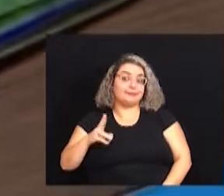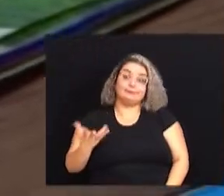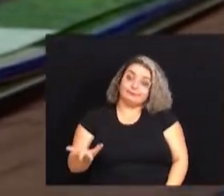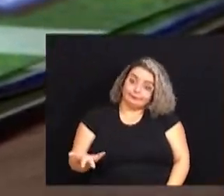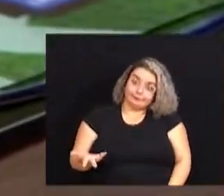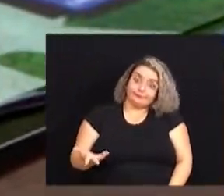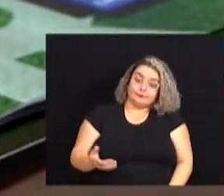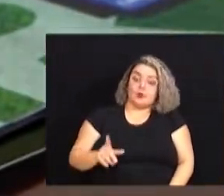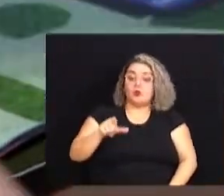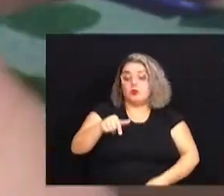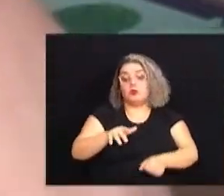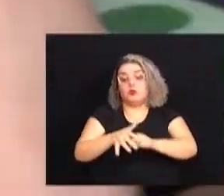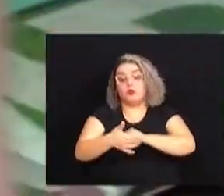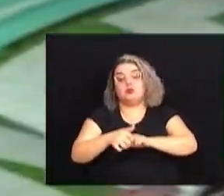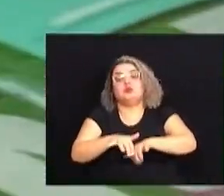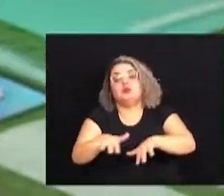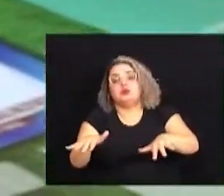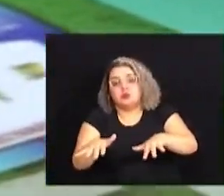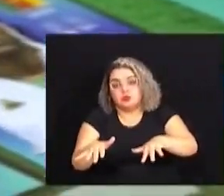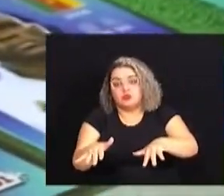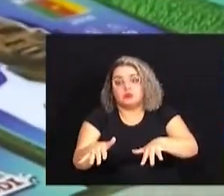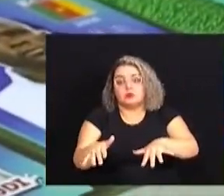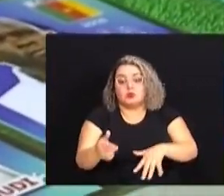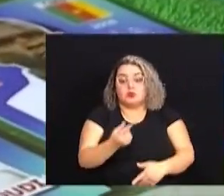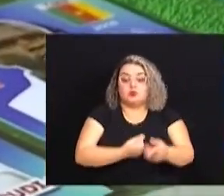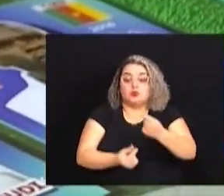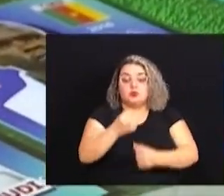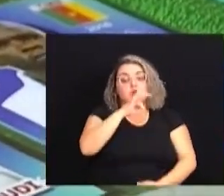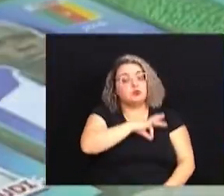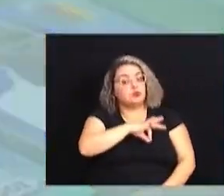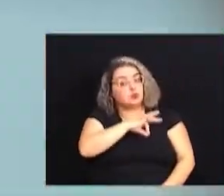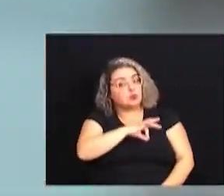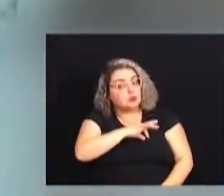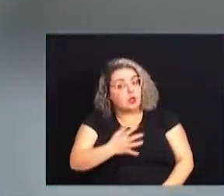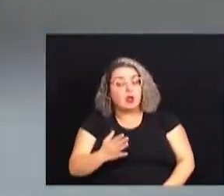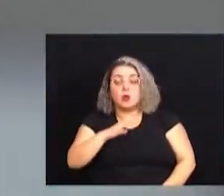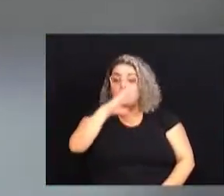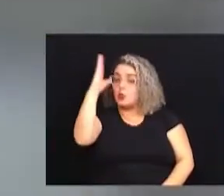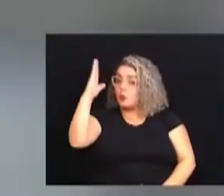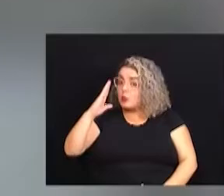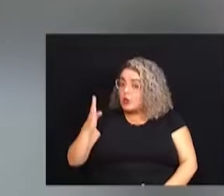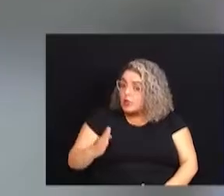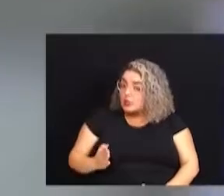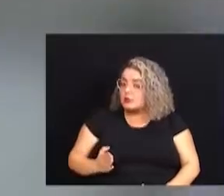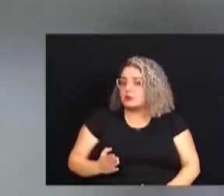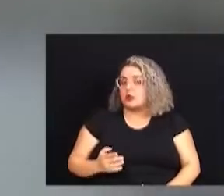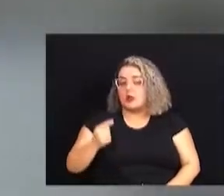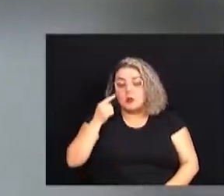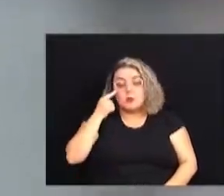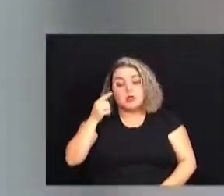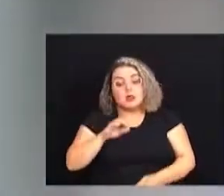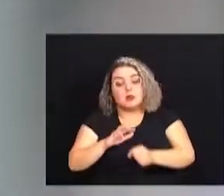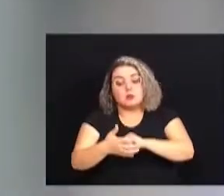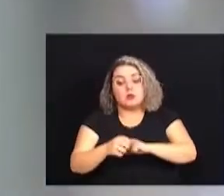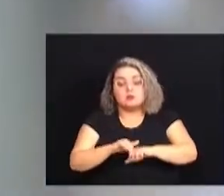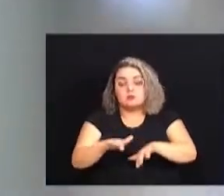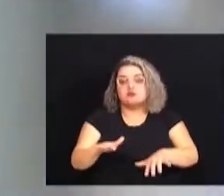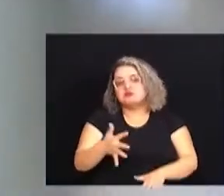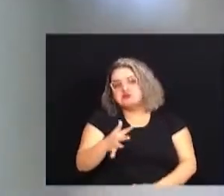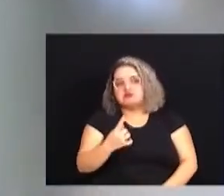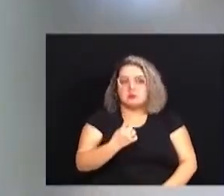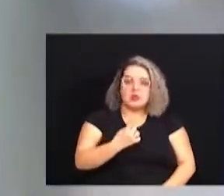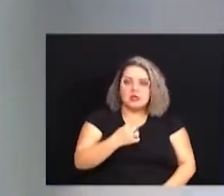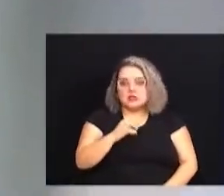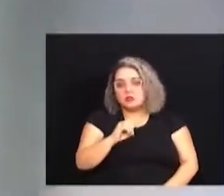situação pós-pandemia, considerar o nível de renda das famílias no Brasil, considerar que durante a pandemia mais ou